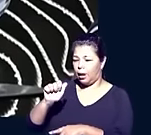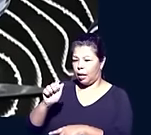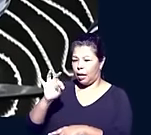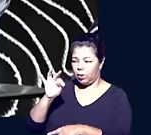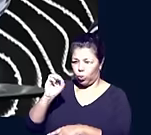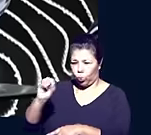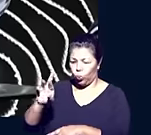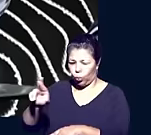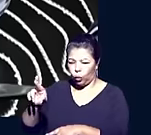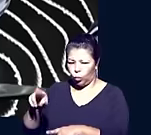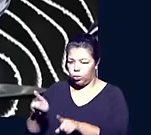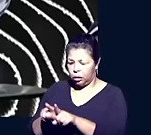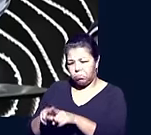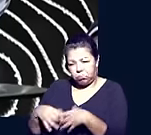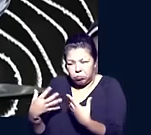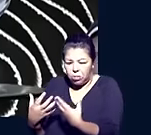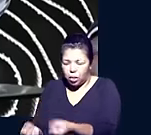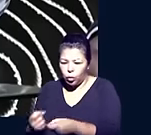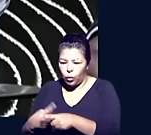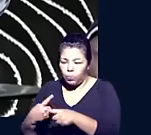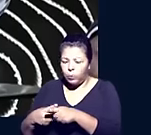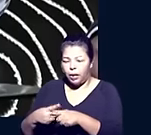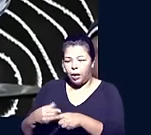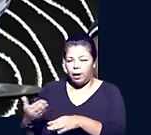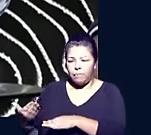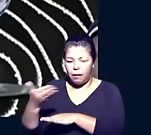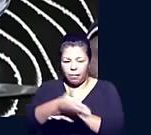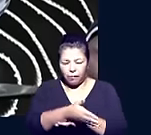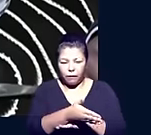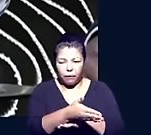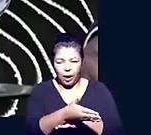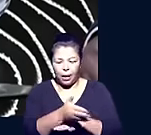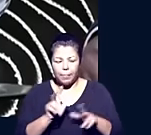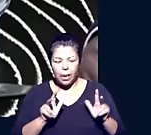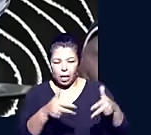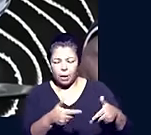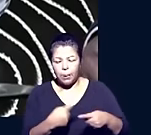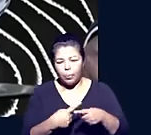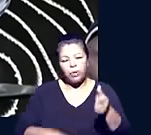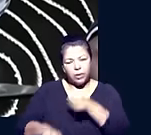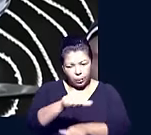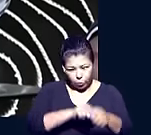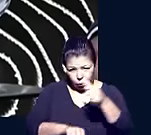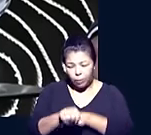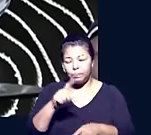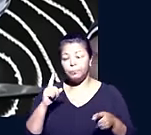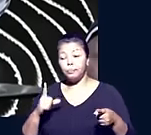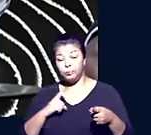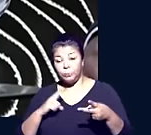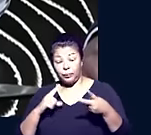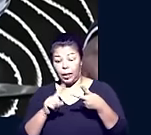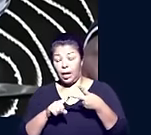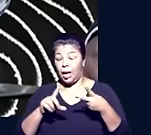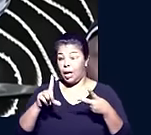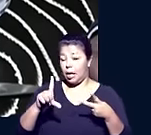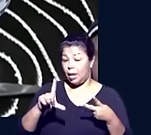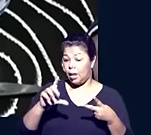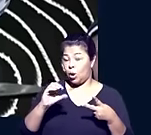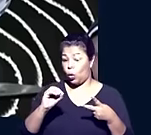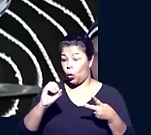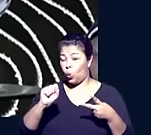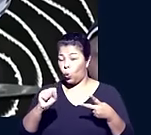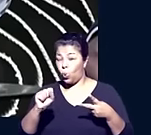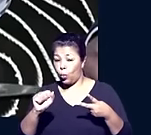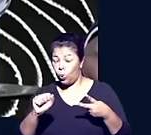provável né que passe pela câmara de novo porque vai haver mudanças Tem que haver uma nova votação temos a loua tem alguma chance do orçamento por exemplo